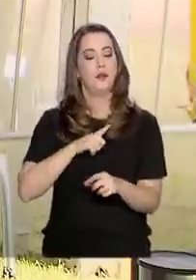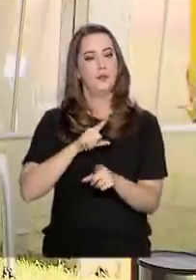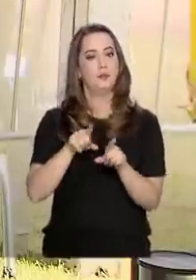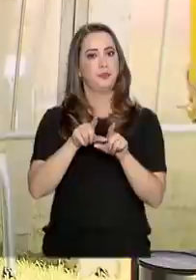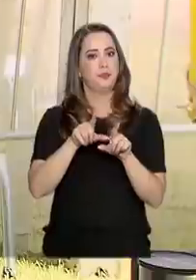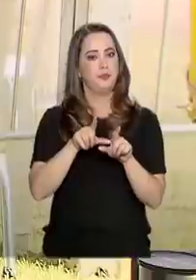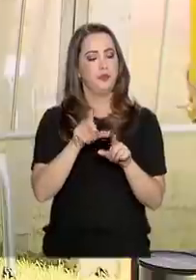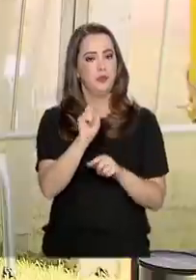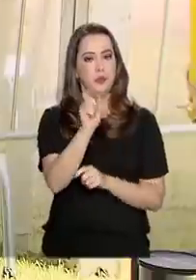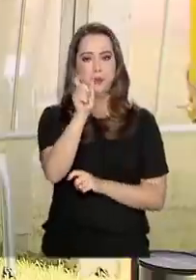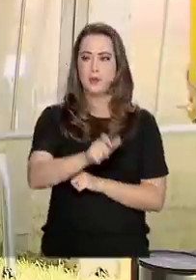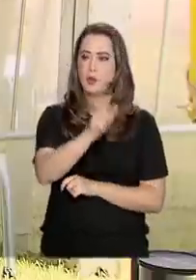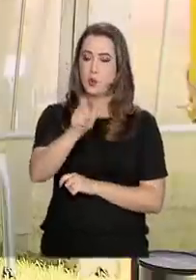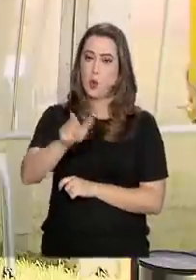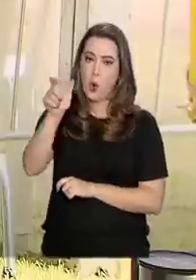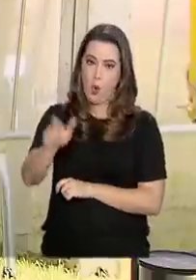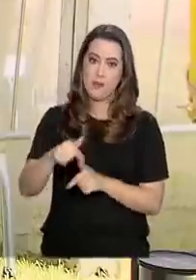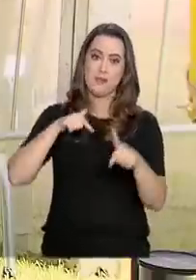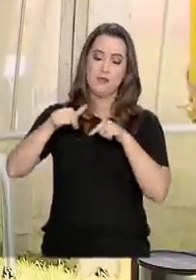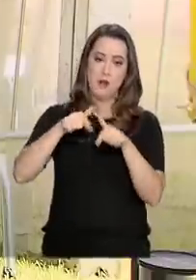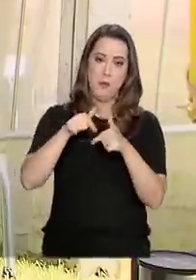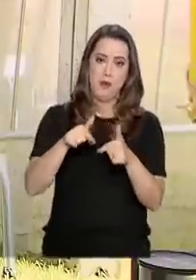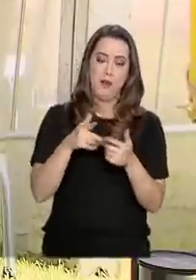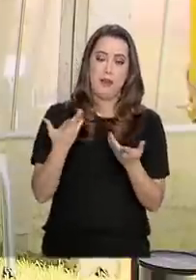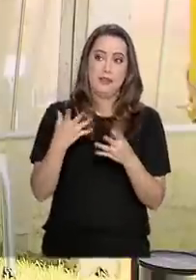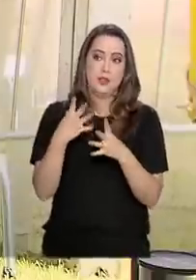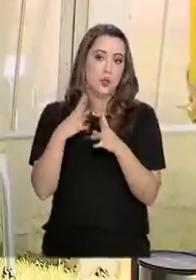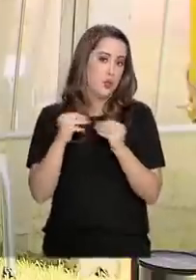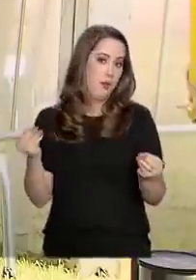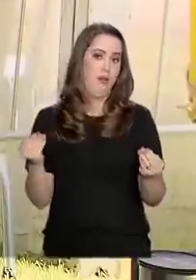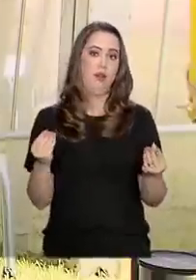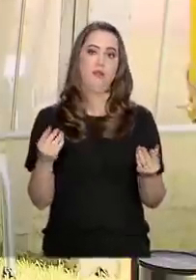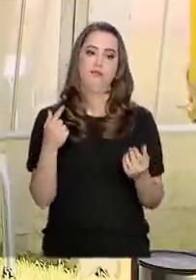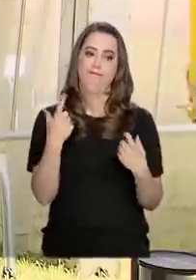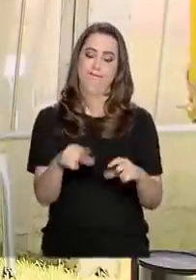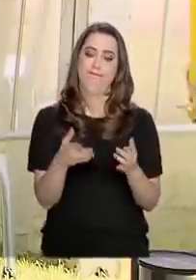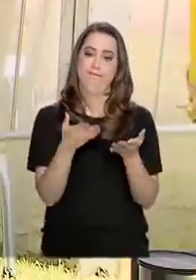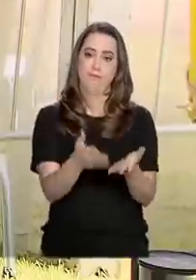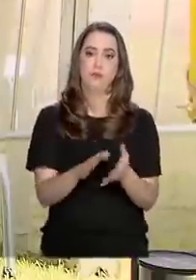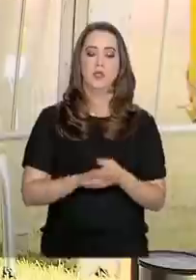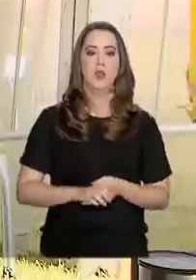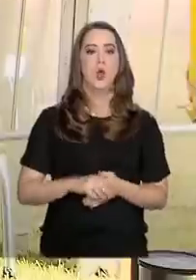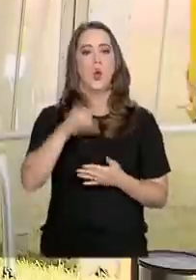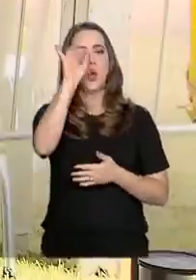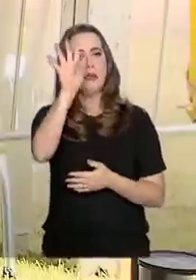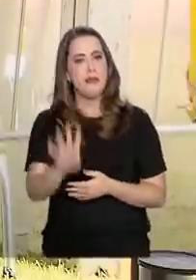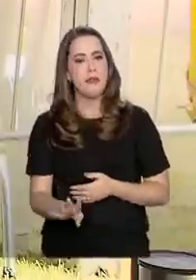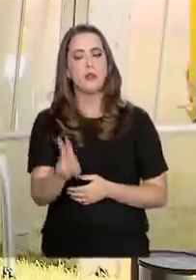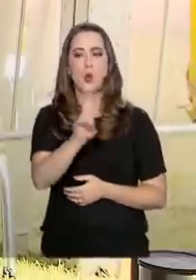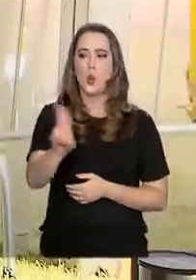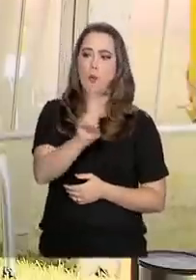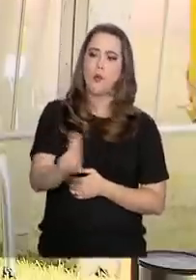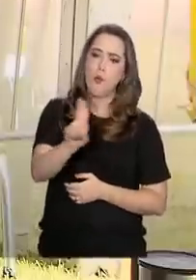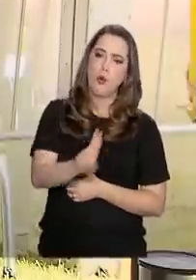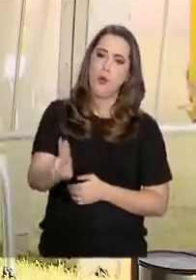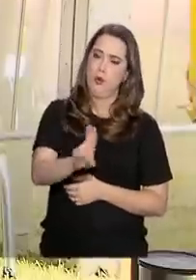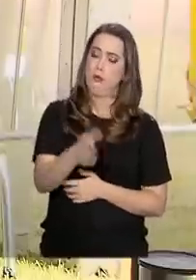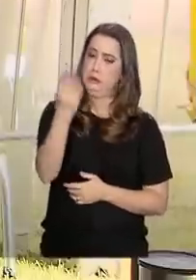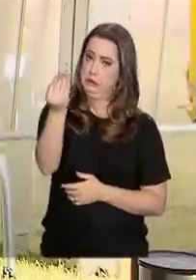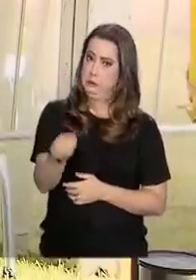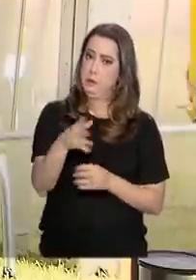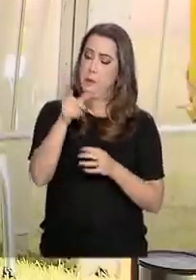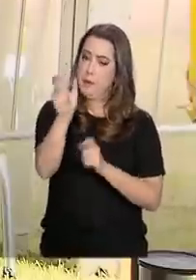estavam a maior parte dos funcionários da Vale que se encontram desaparecidos. Sobre essa lista de desaparecidos, o